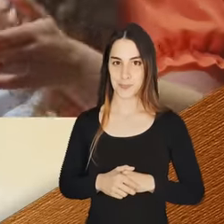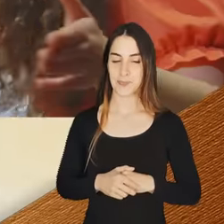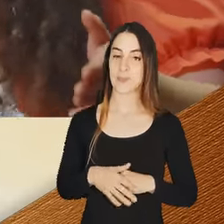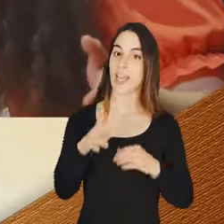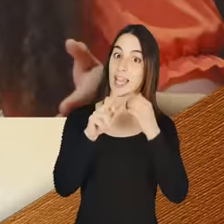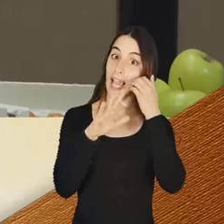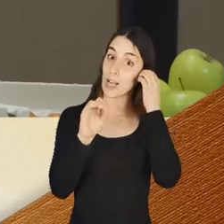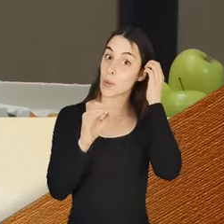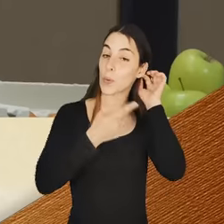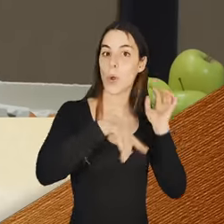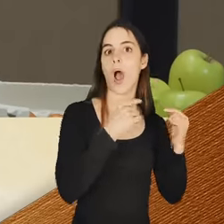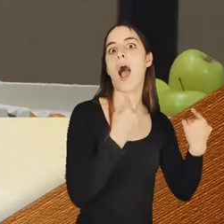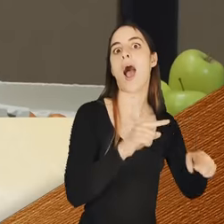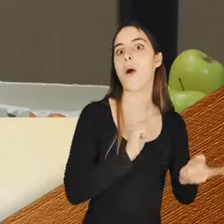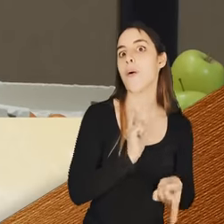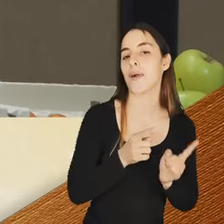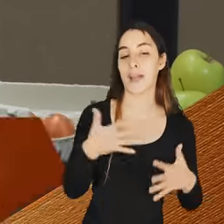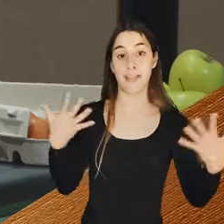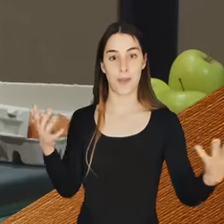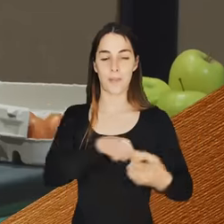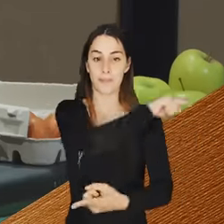Ricardo. O que é que temos? Perguntam vocês. Temos